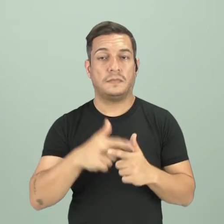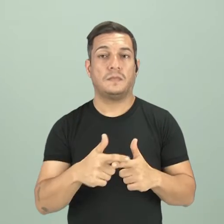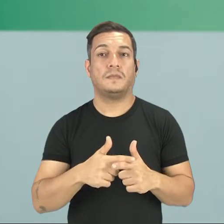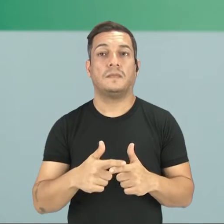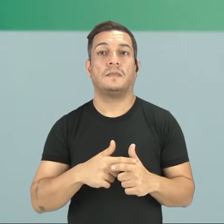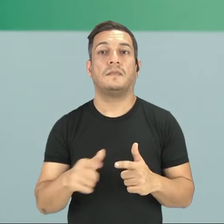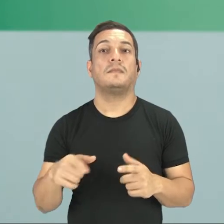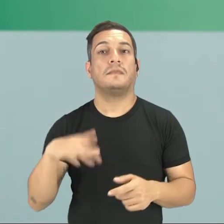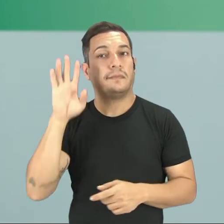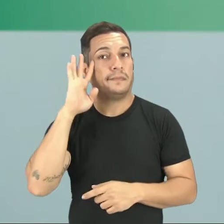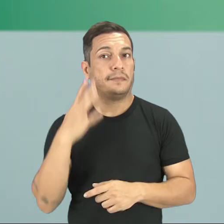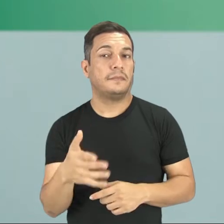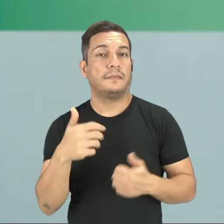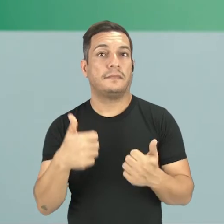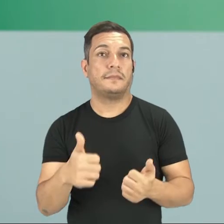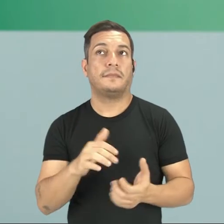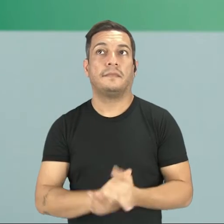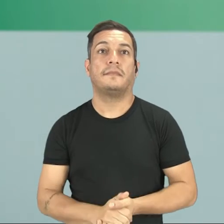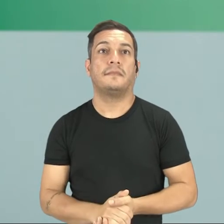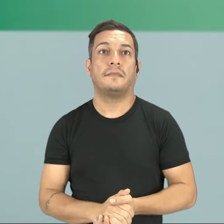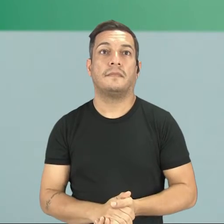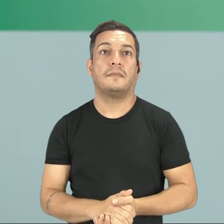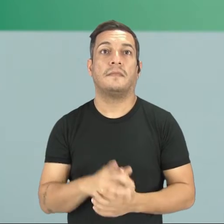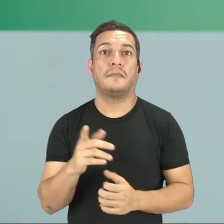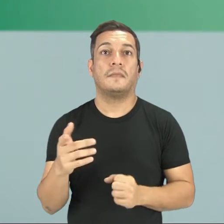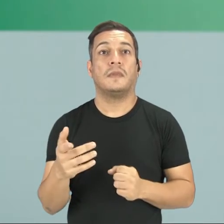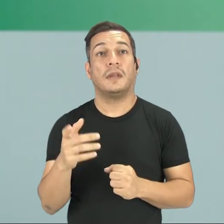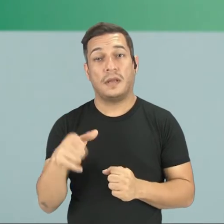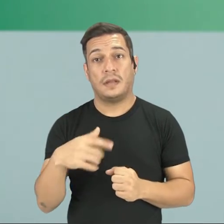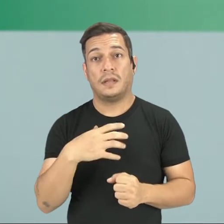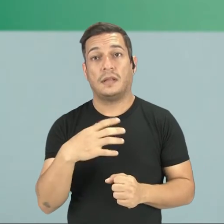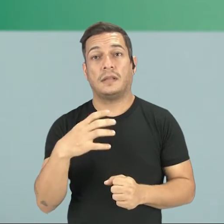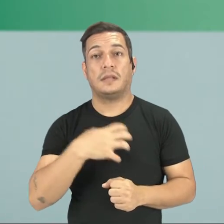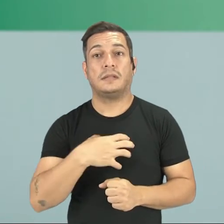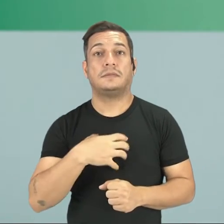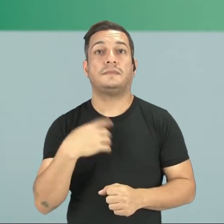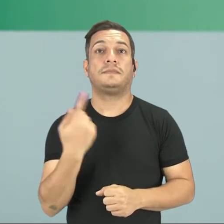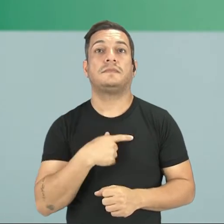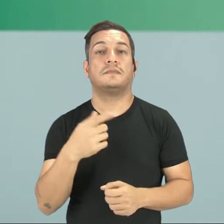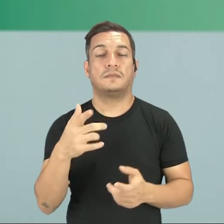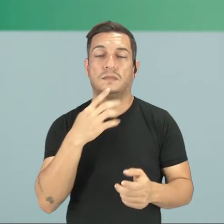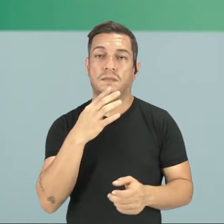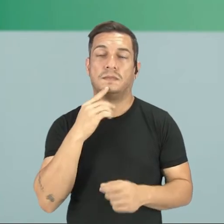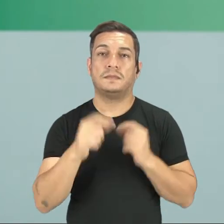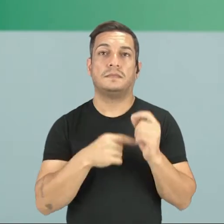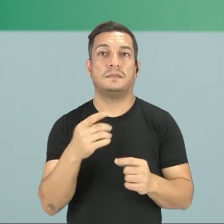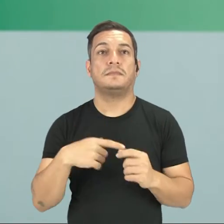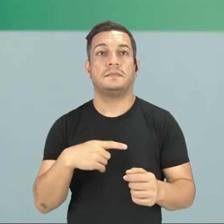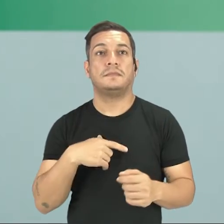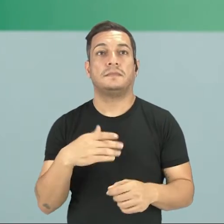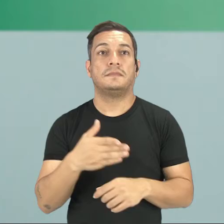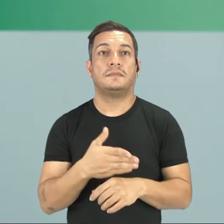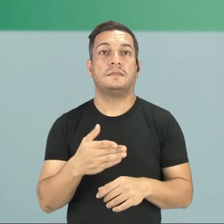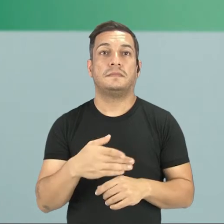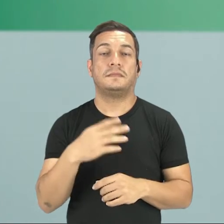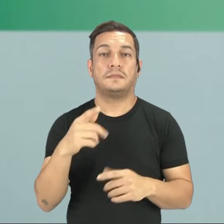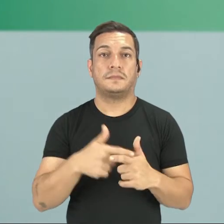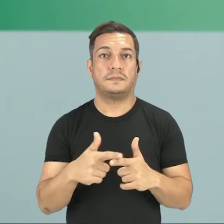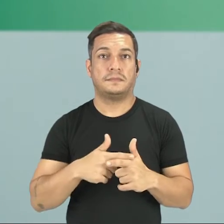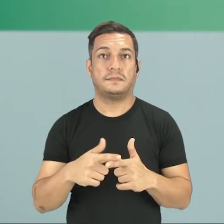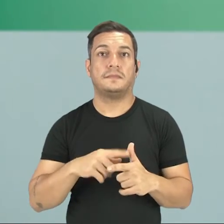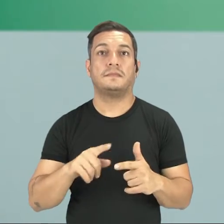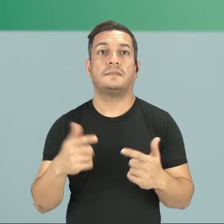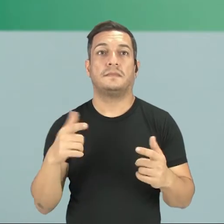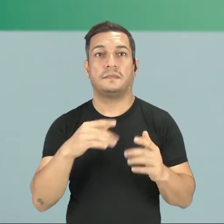problema seja resolvido, tá? É a partir da ação que reconhecemos a intenção de propor uma intervenção para o problema abordado e que os